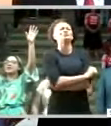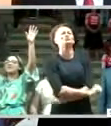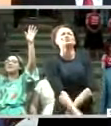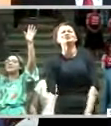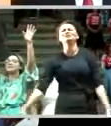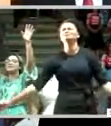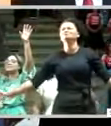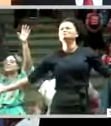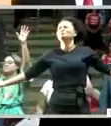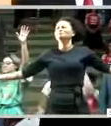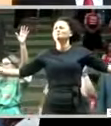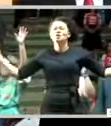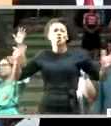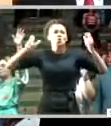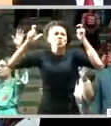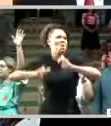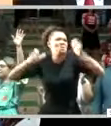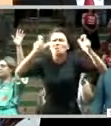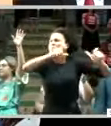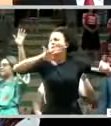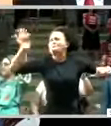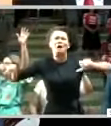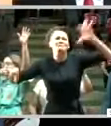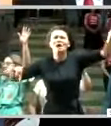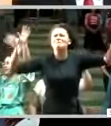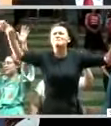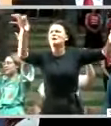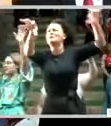Em cada parte deste ginásio,